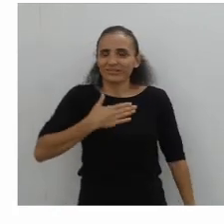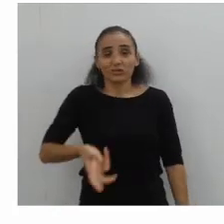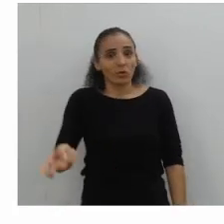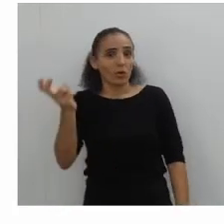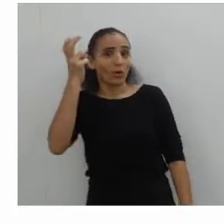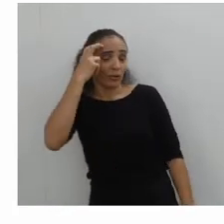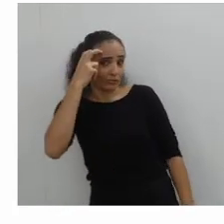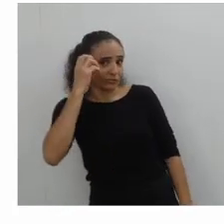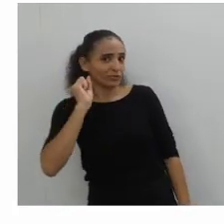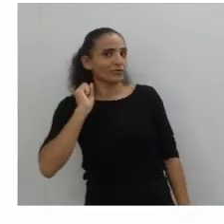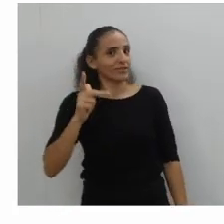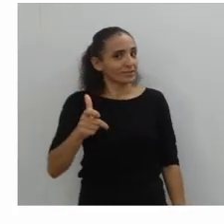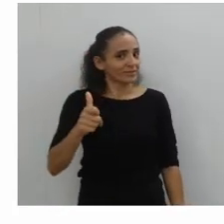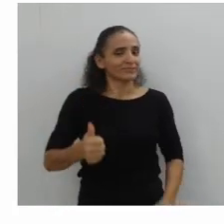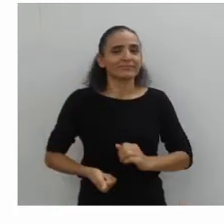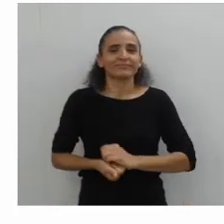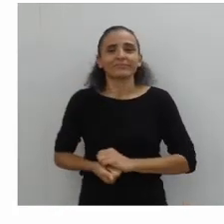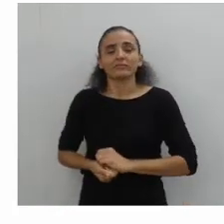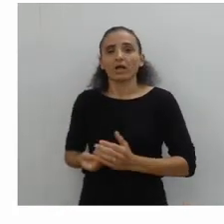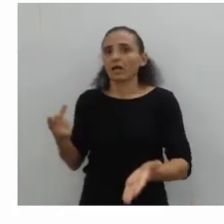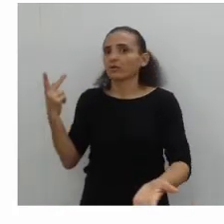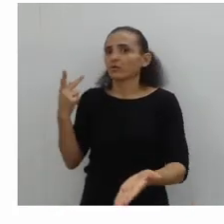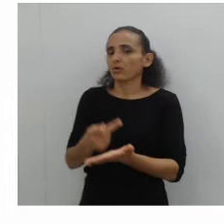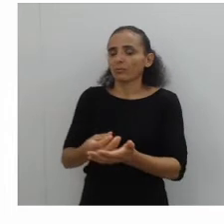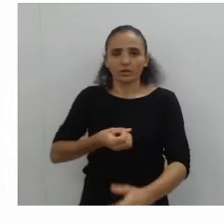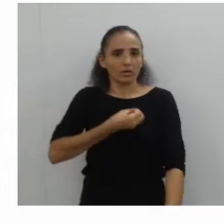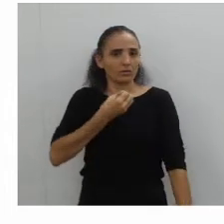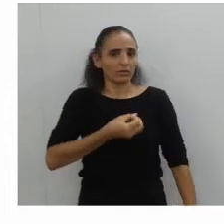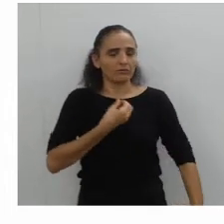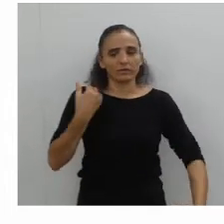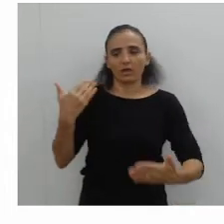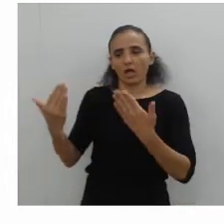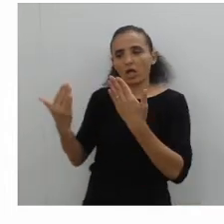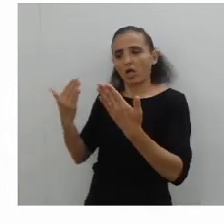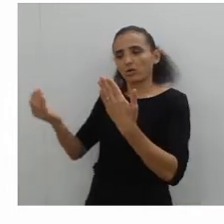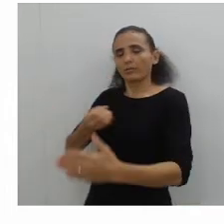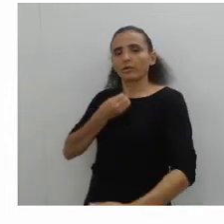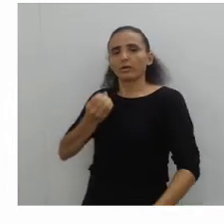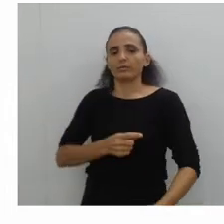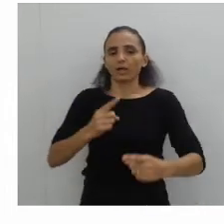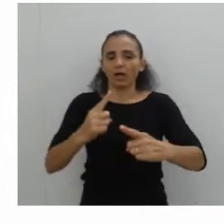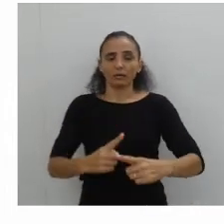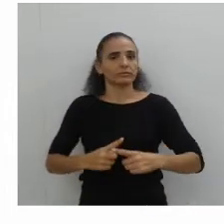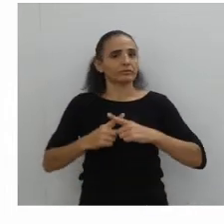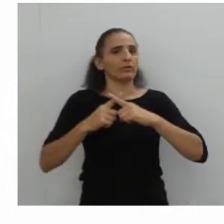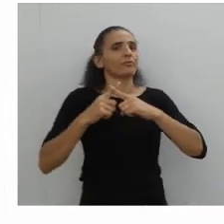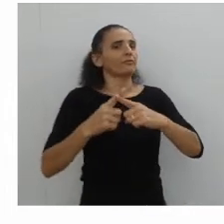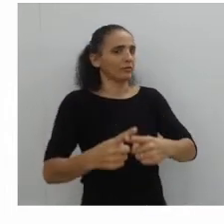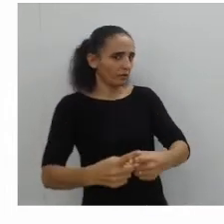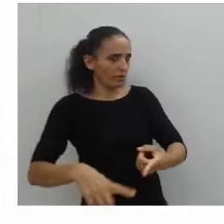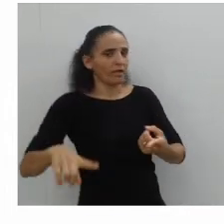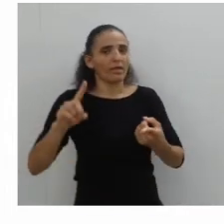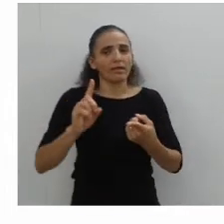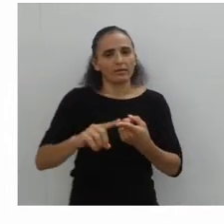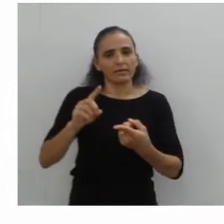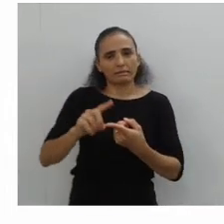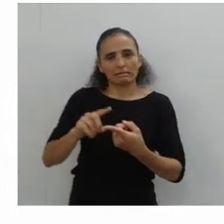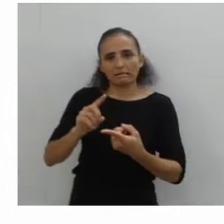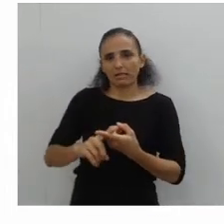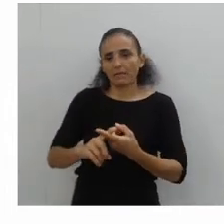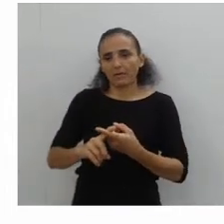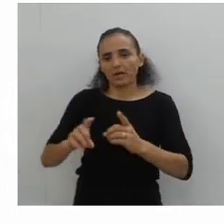cultura. Tudo bem? Assim como na vida, o jogo possui o seu lado competitivo e também possui uma abordagem